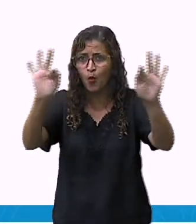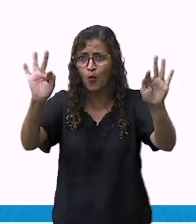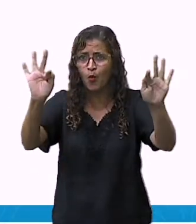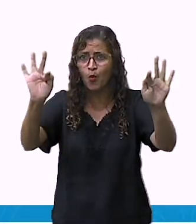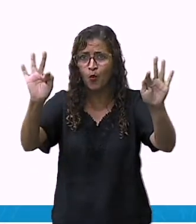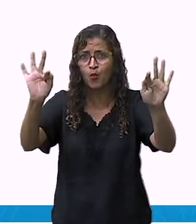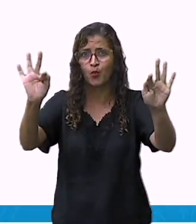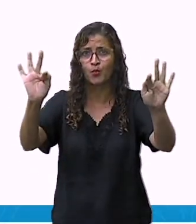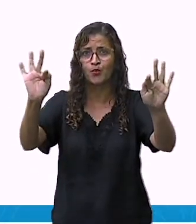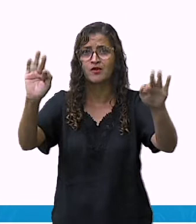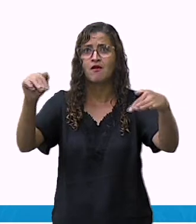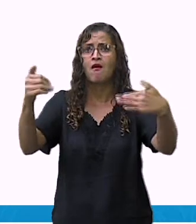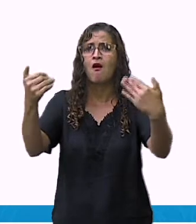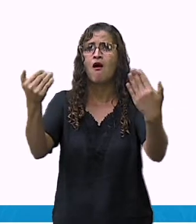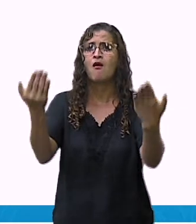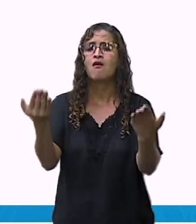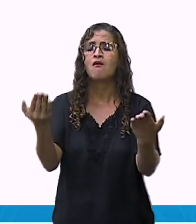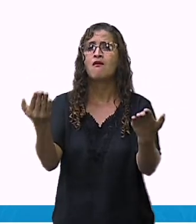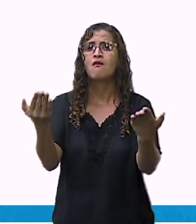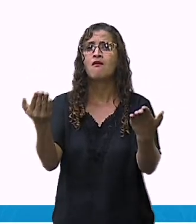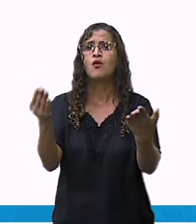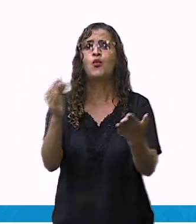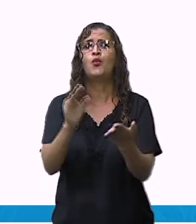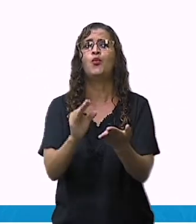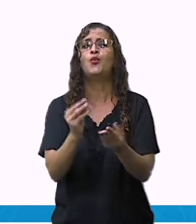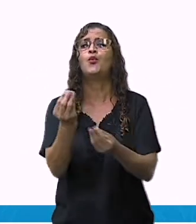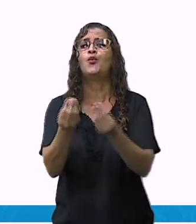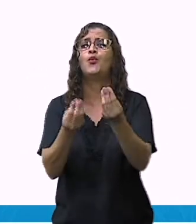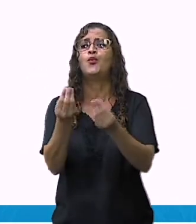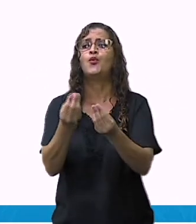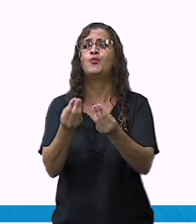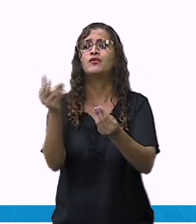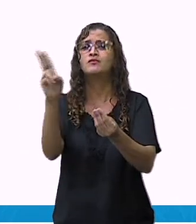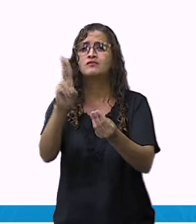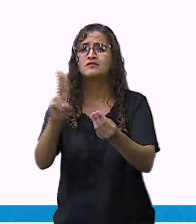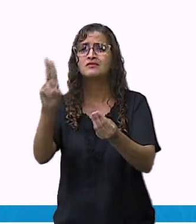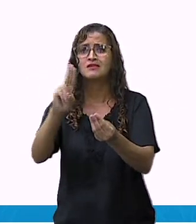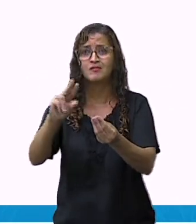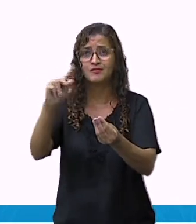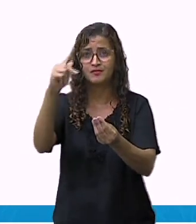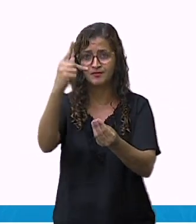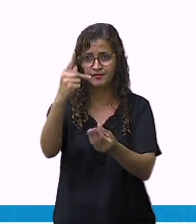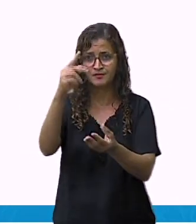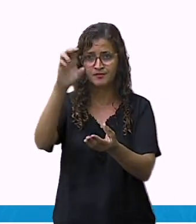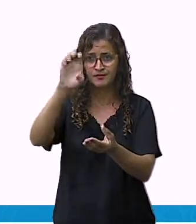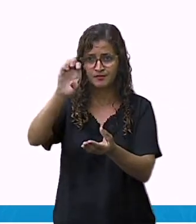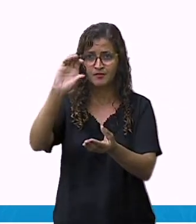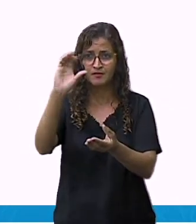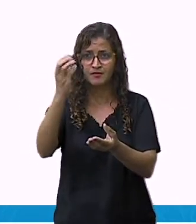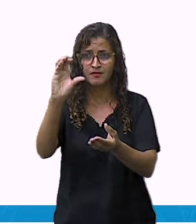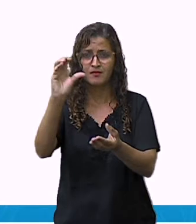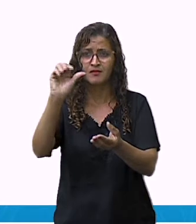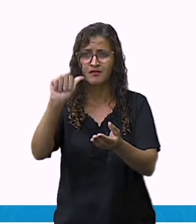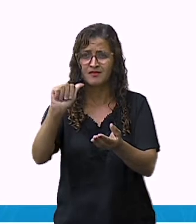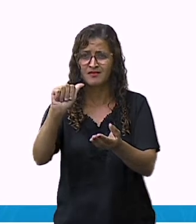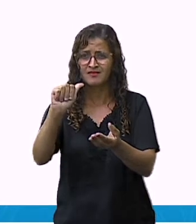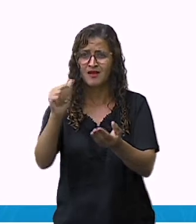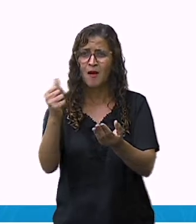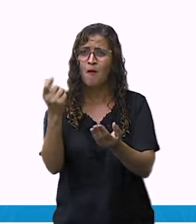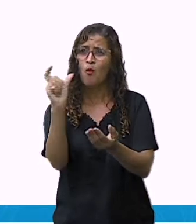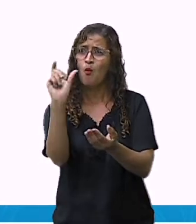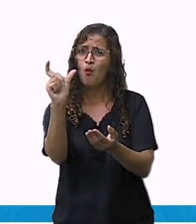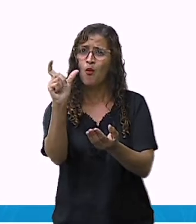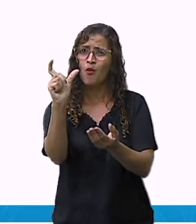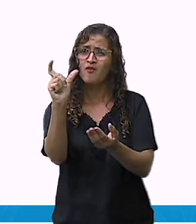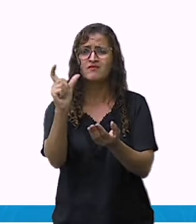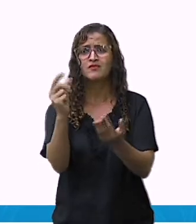agora nas frases? A mesma palavra com sentido